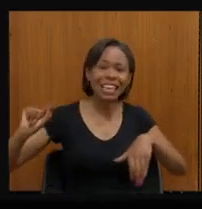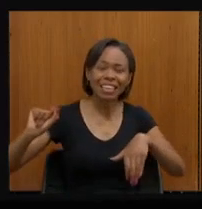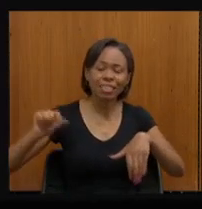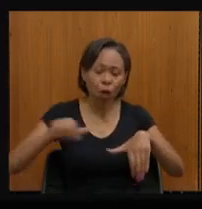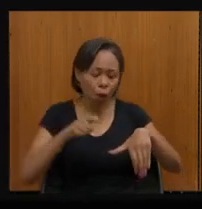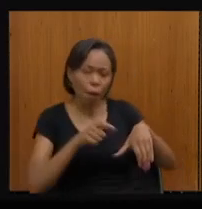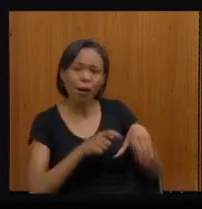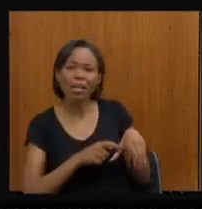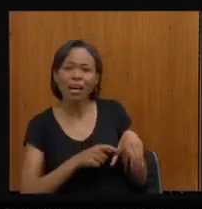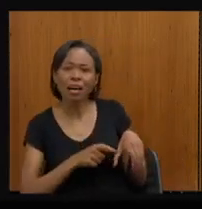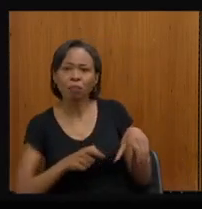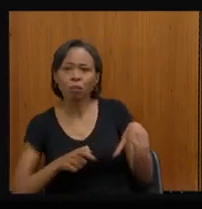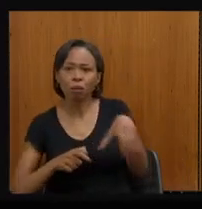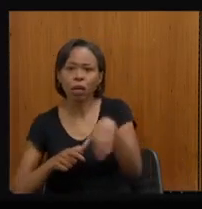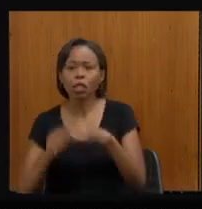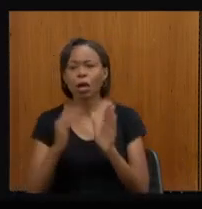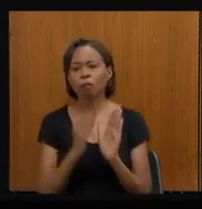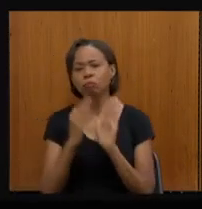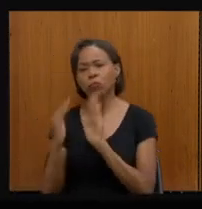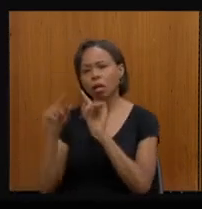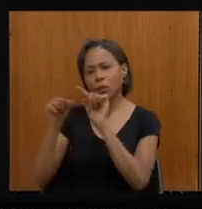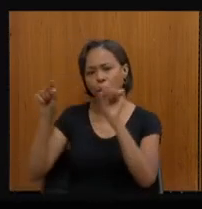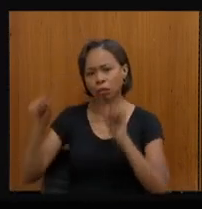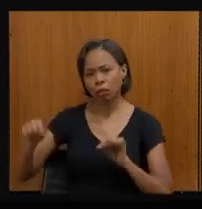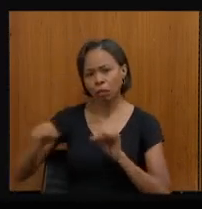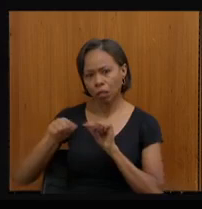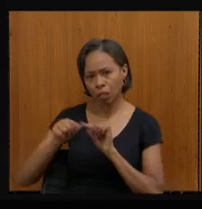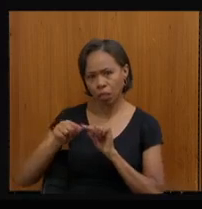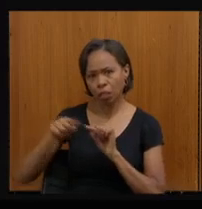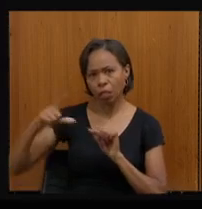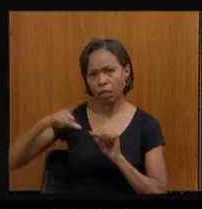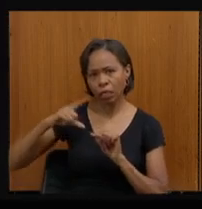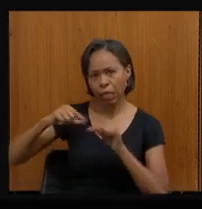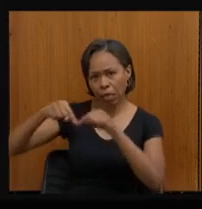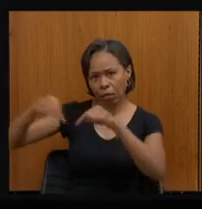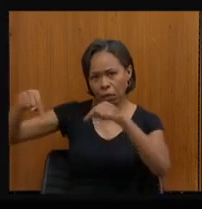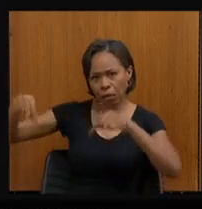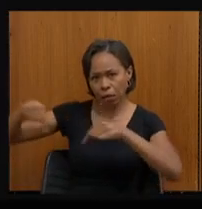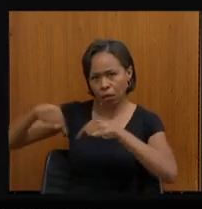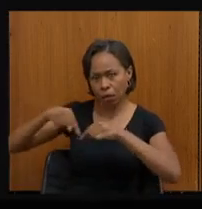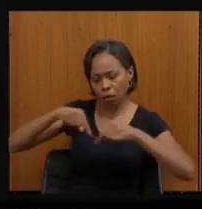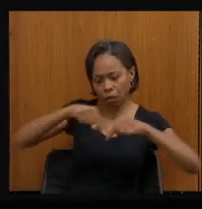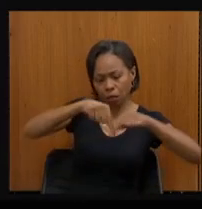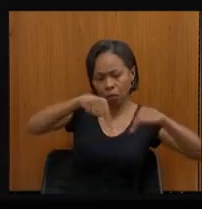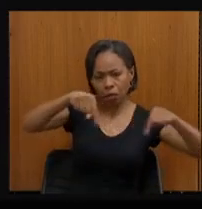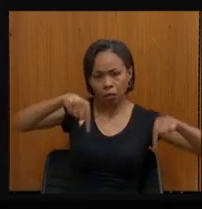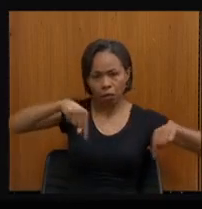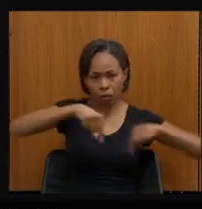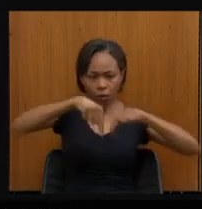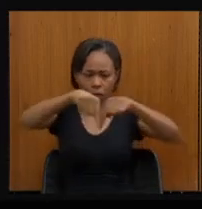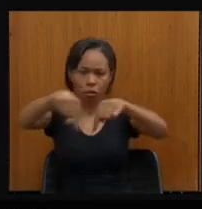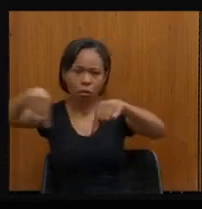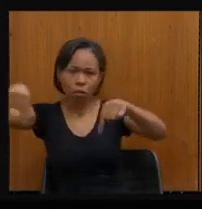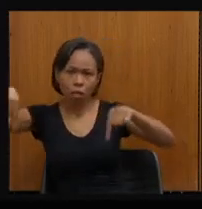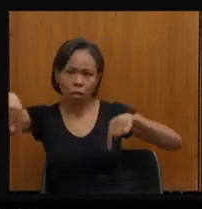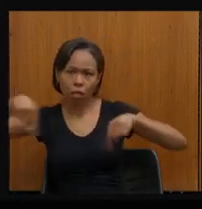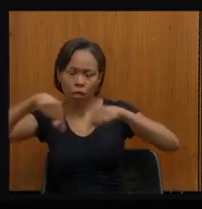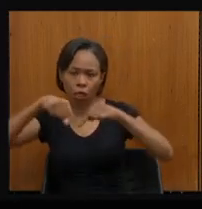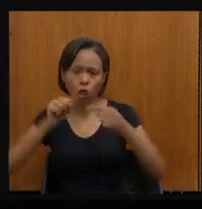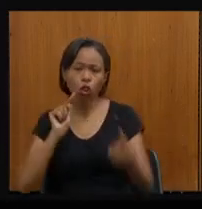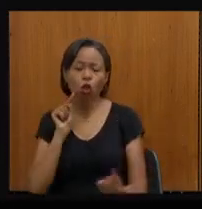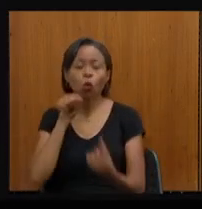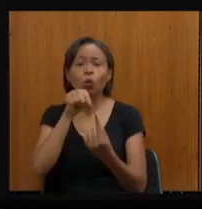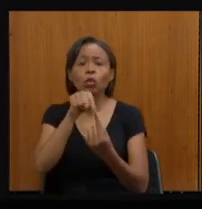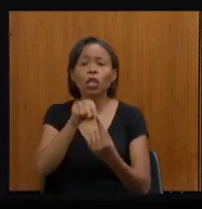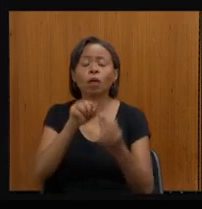gente queria nesse nesse quadrado do a direita onde você tem tanto a parte que vai que eu disse no dia de felicidade quando você tá vendo a